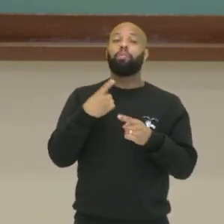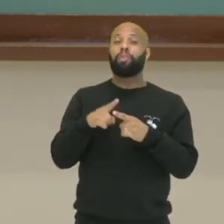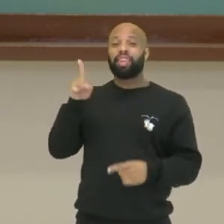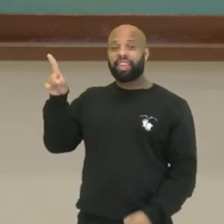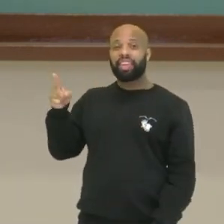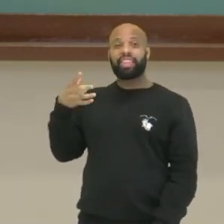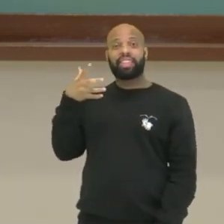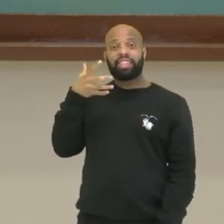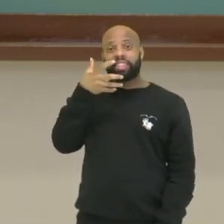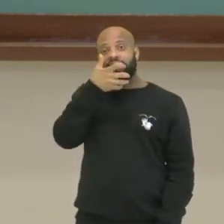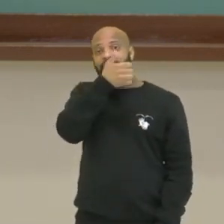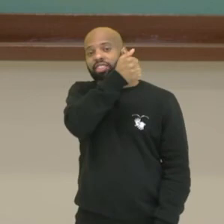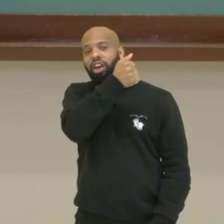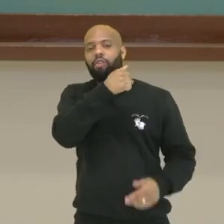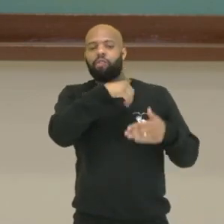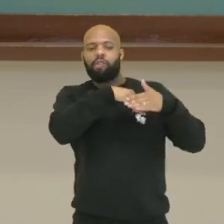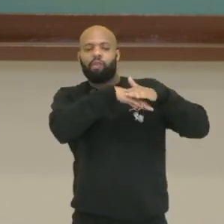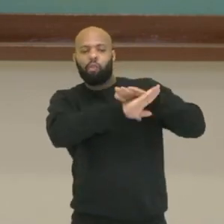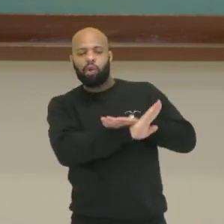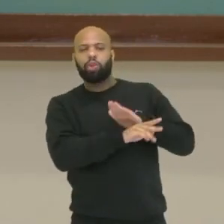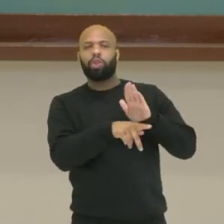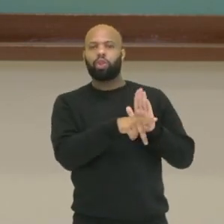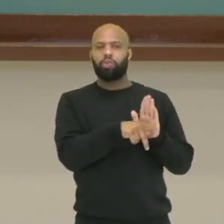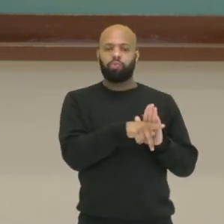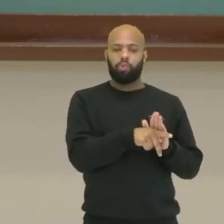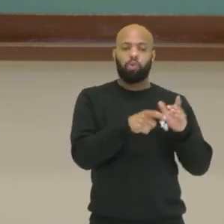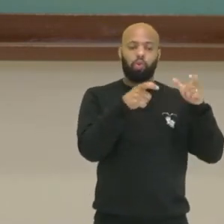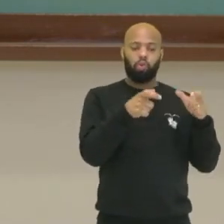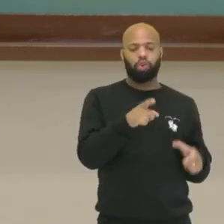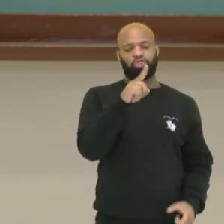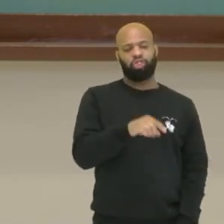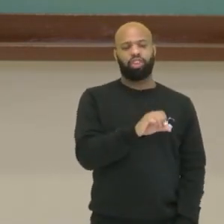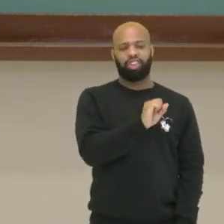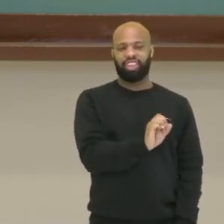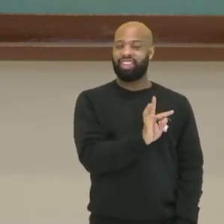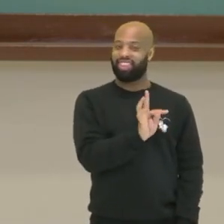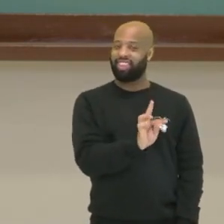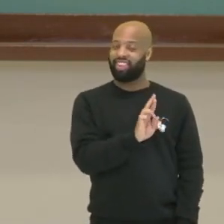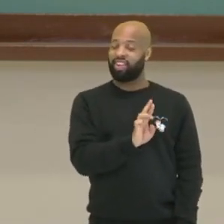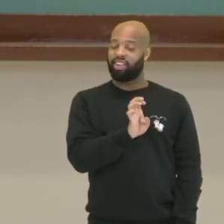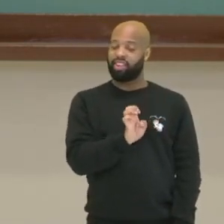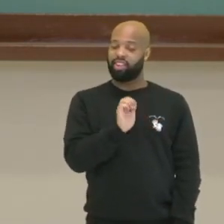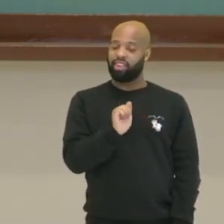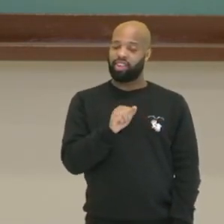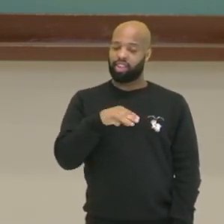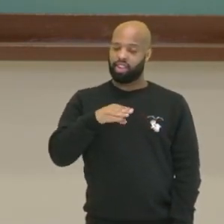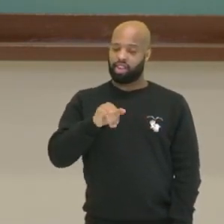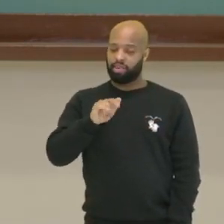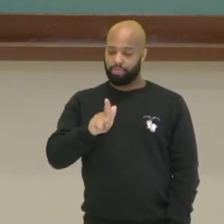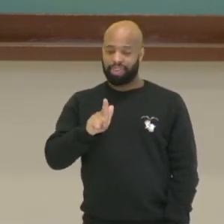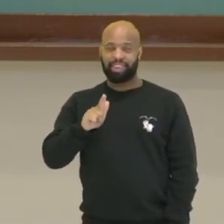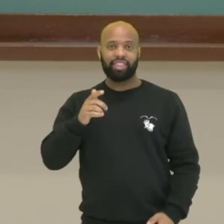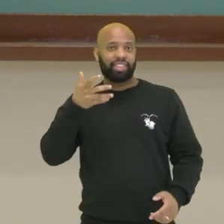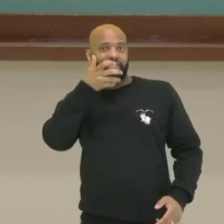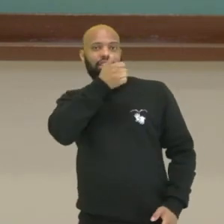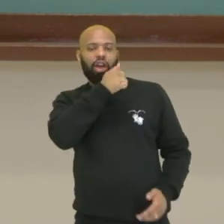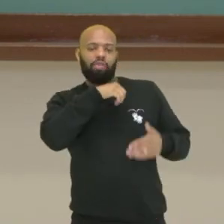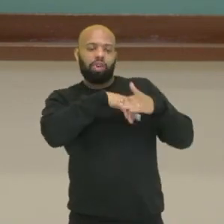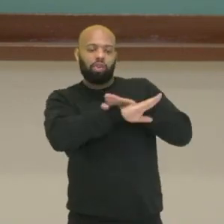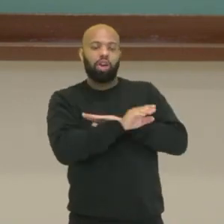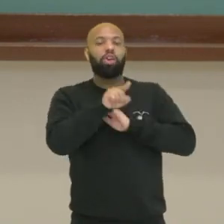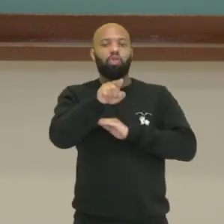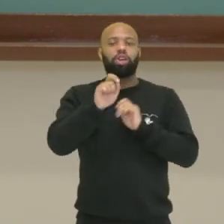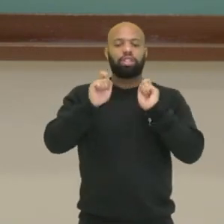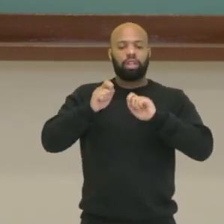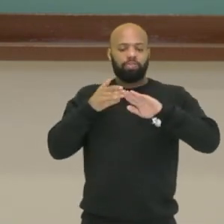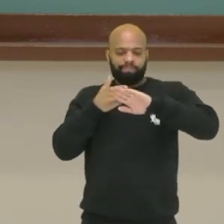ele deixa armazenado a notícia que já foi transmitida e aí você pode ouvi-la sem se preocupar